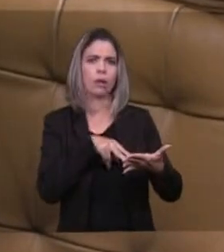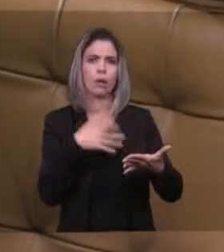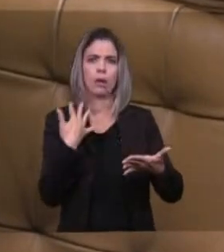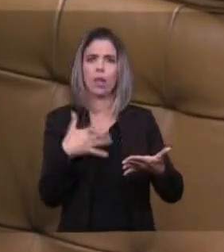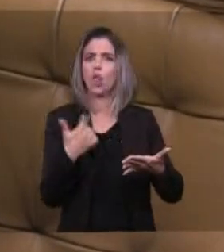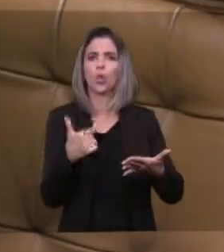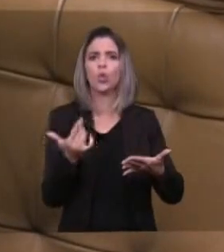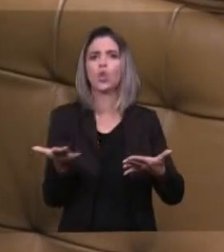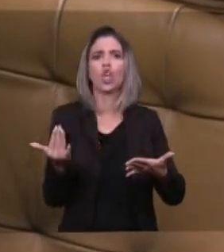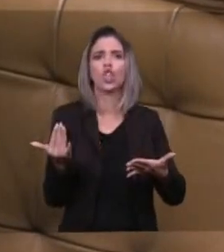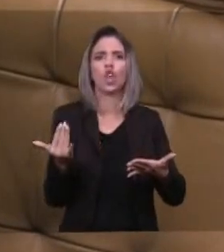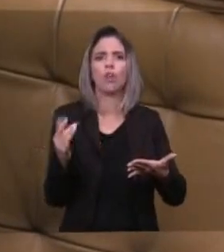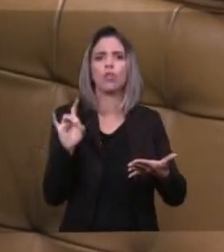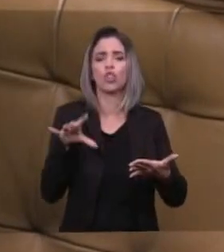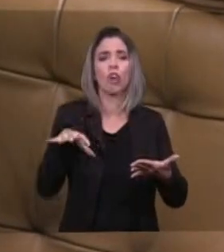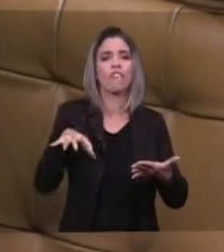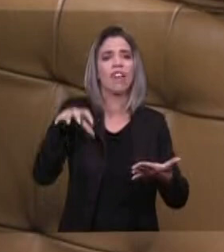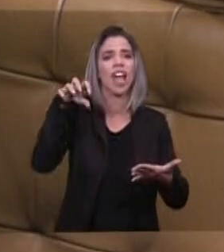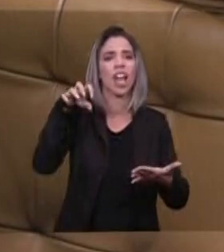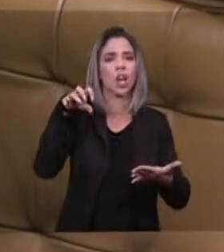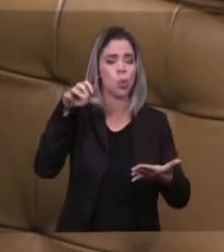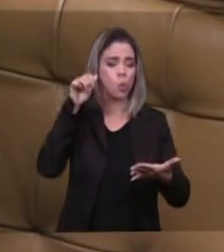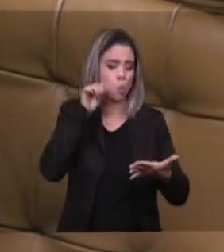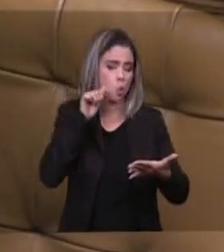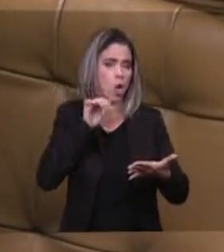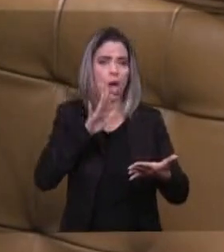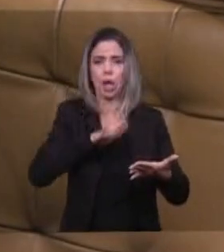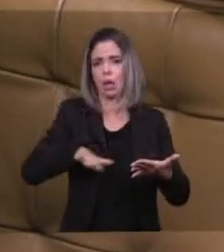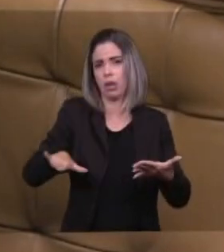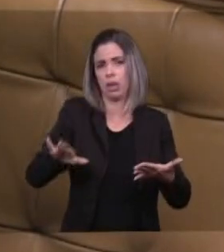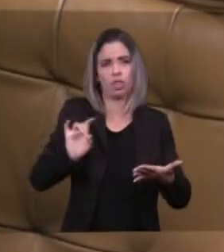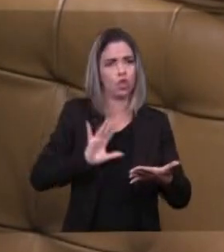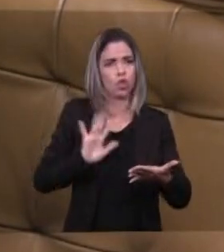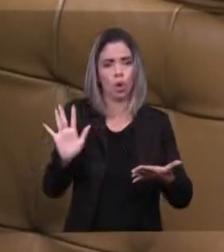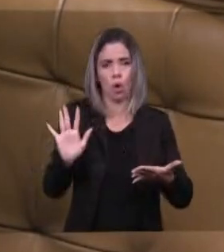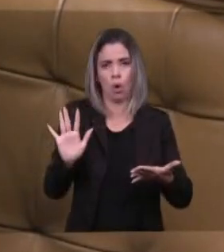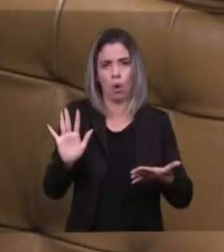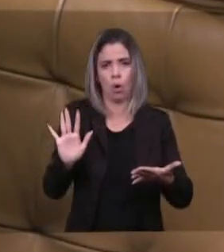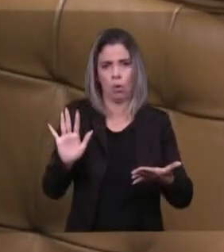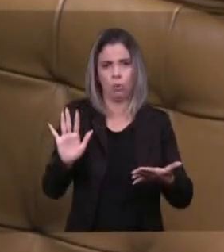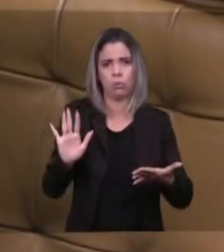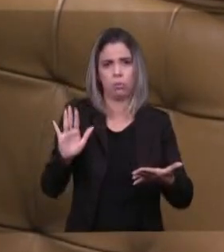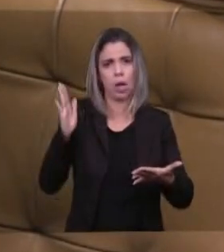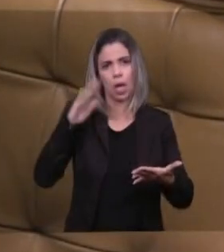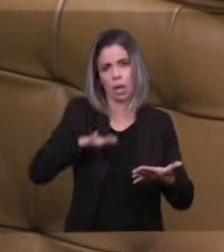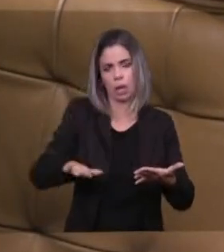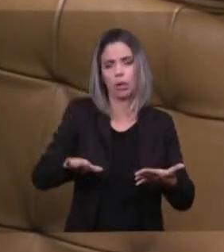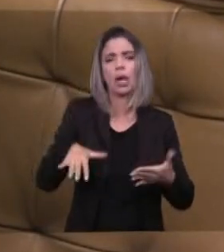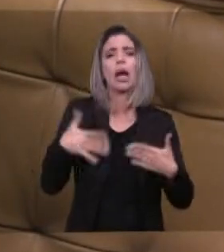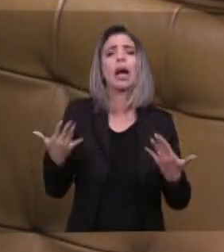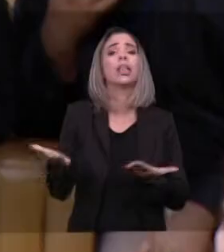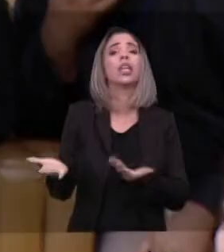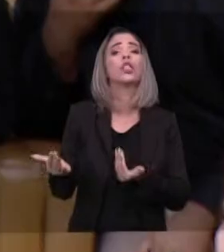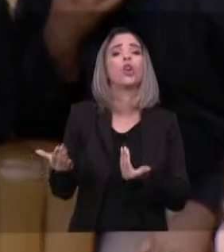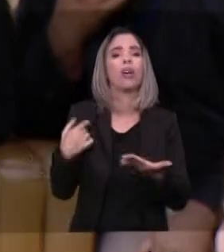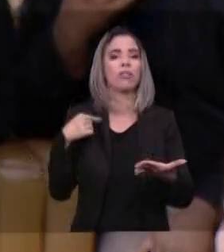Não tem jovens aqui. Ministro, segurando, segurando um pedaço de papel. E mulheres e crianças pequenas. Onde estão os jovens